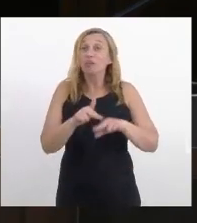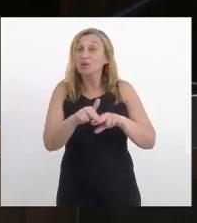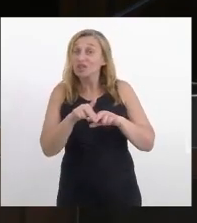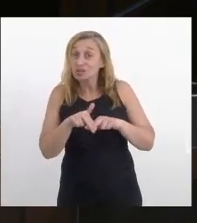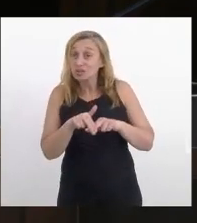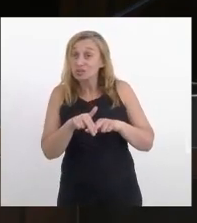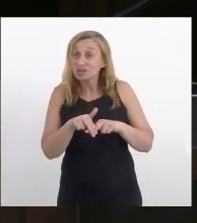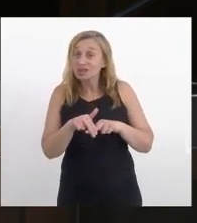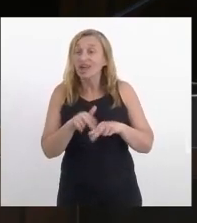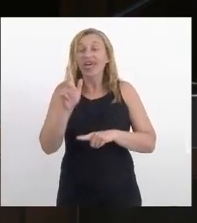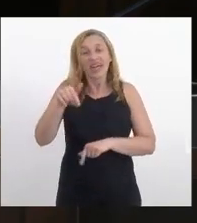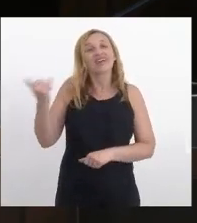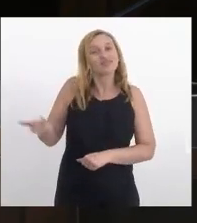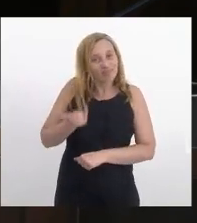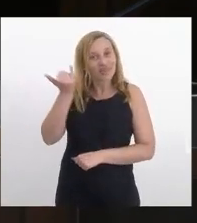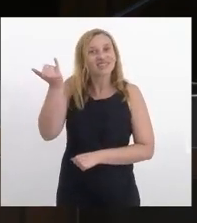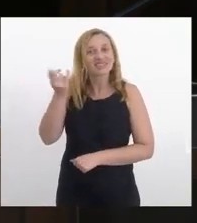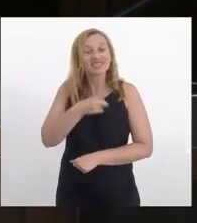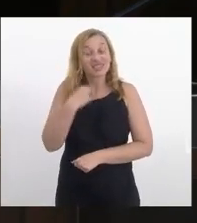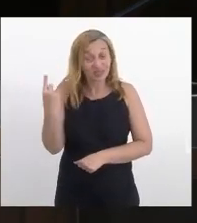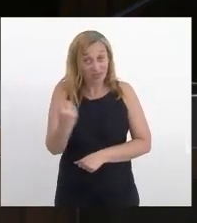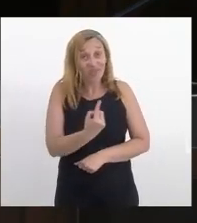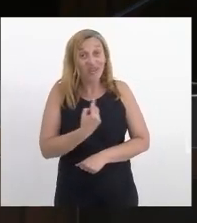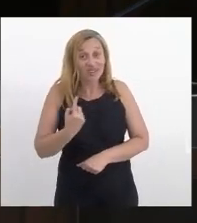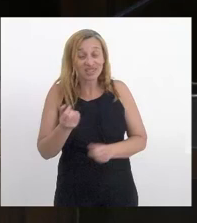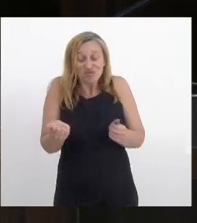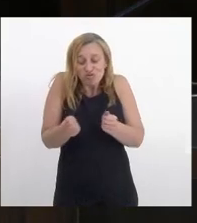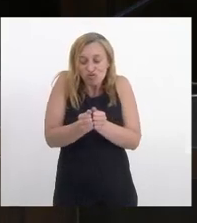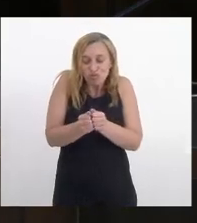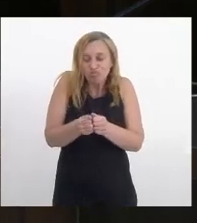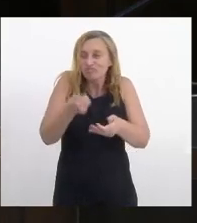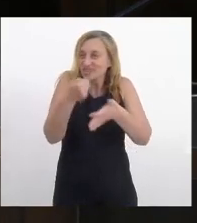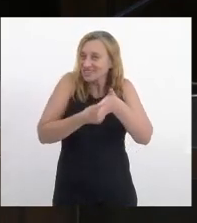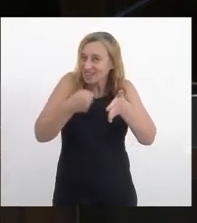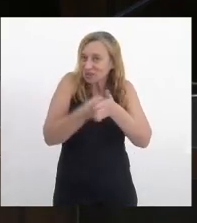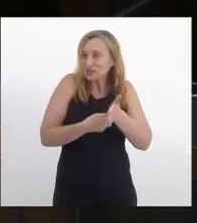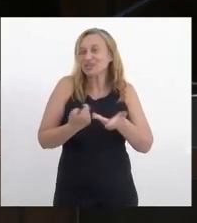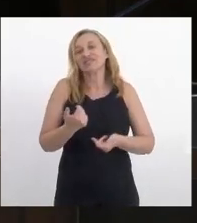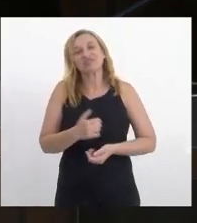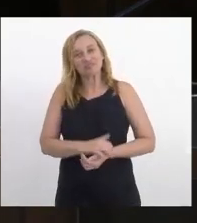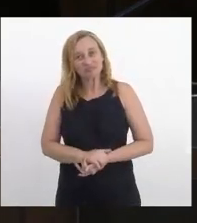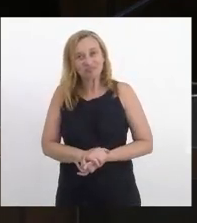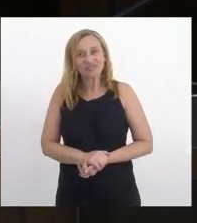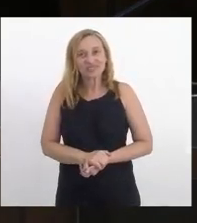portanto, é importante que a gente esteja junto nessa luta.